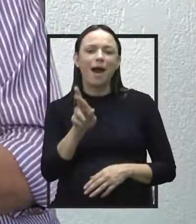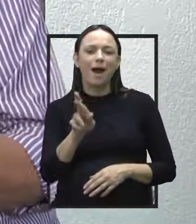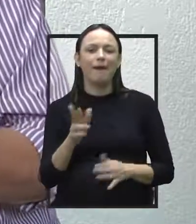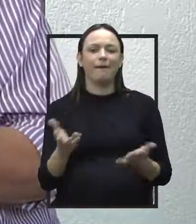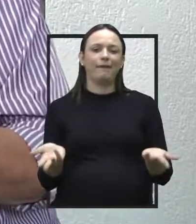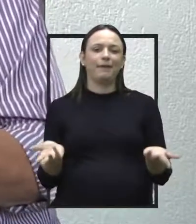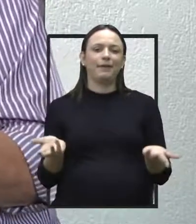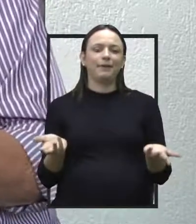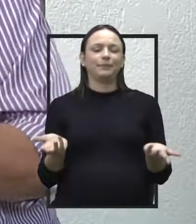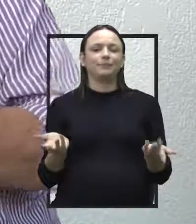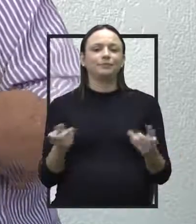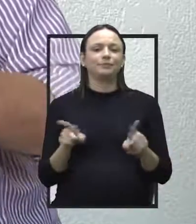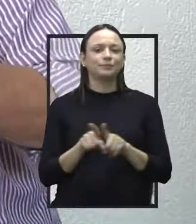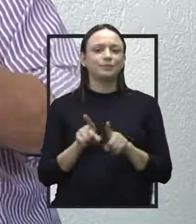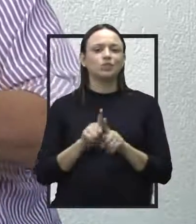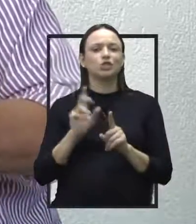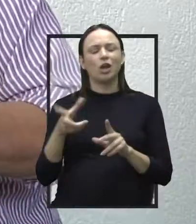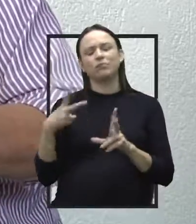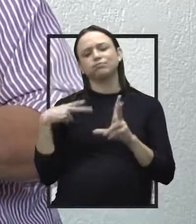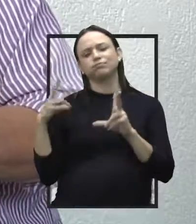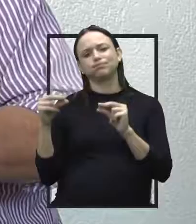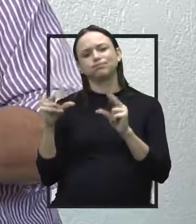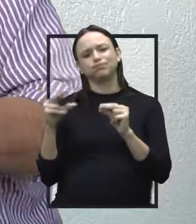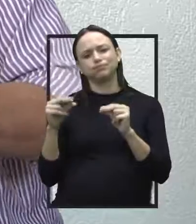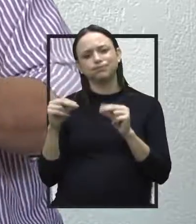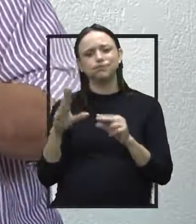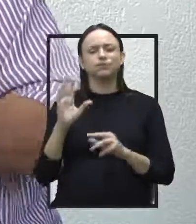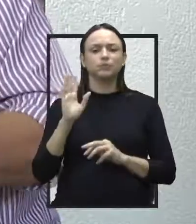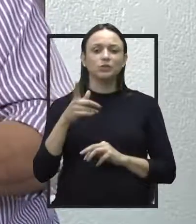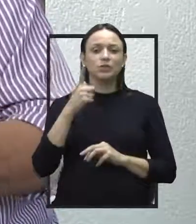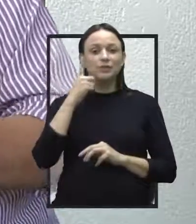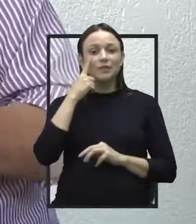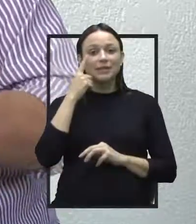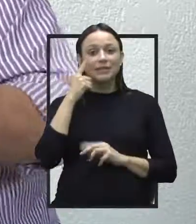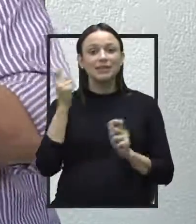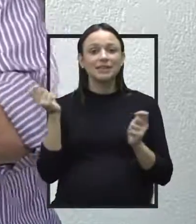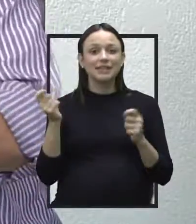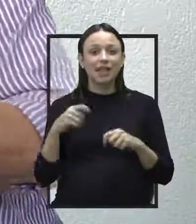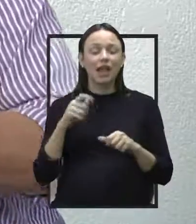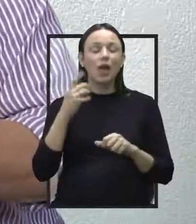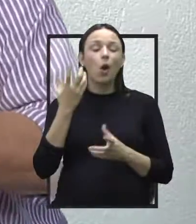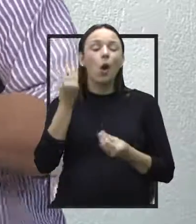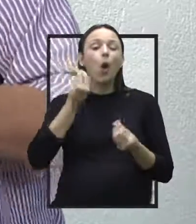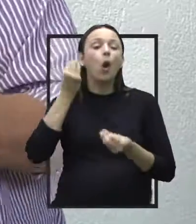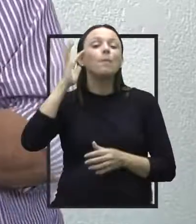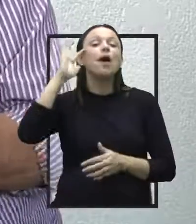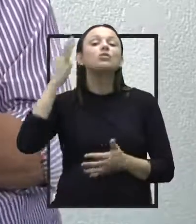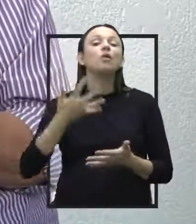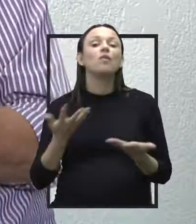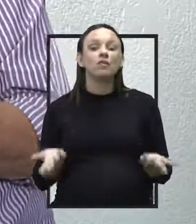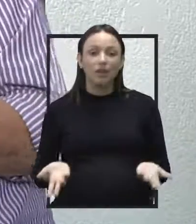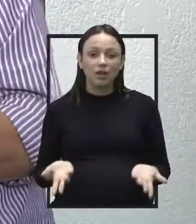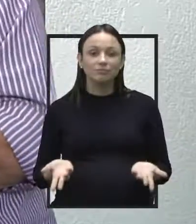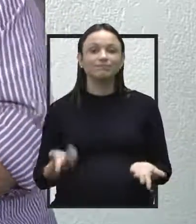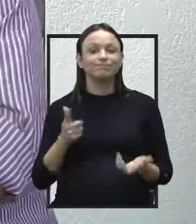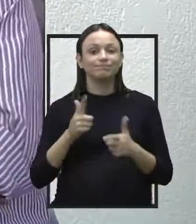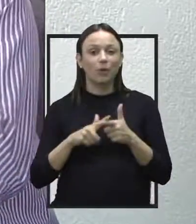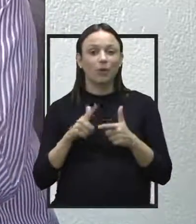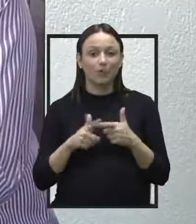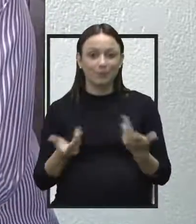Tivemos já várias conversas da possibilidade de resolver esses problemas.